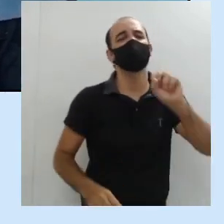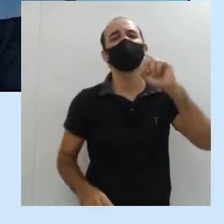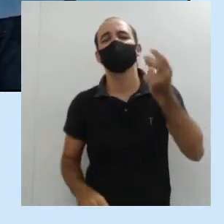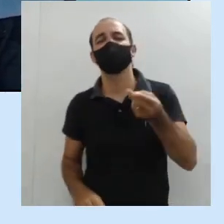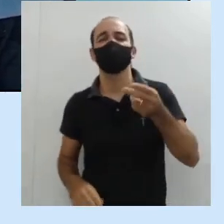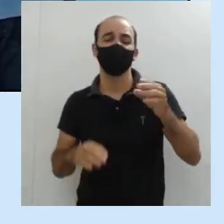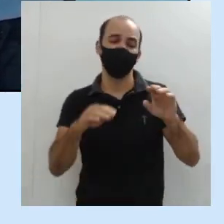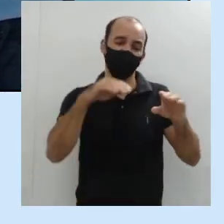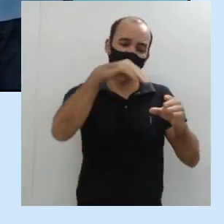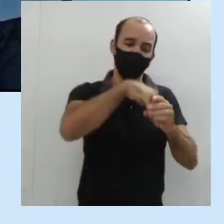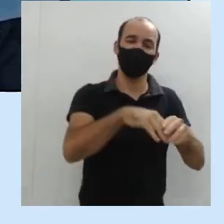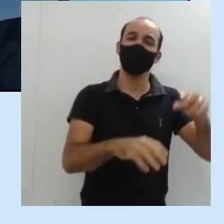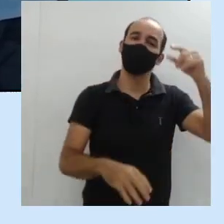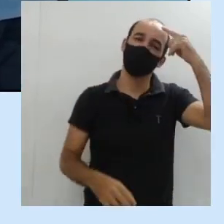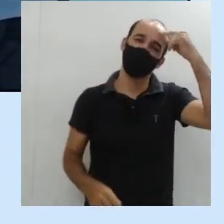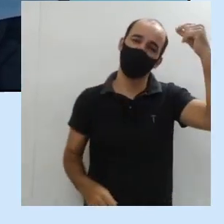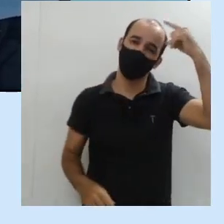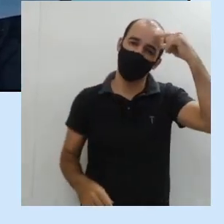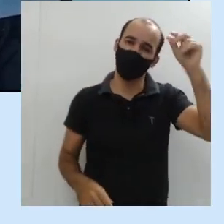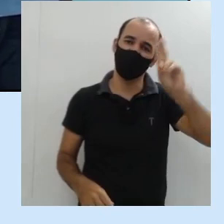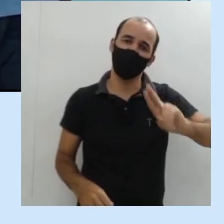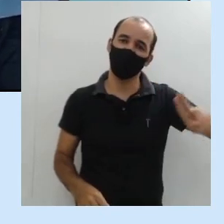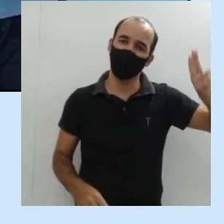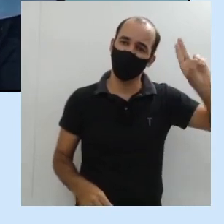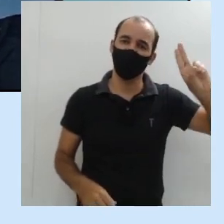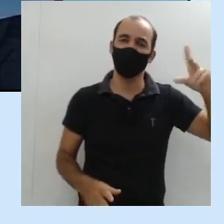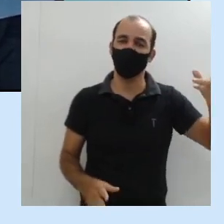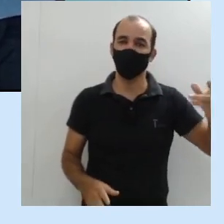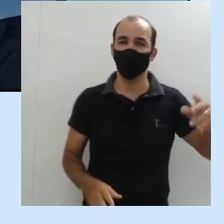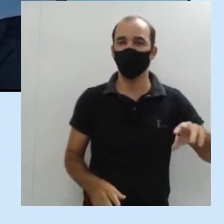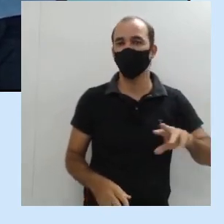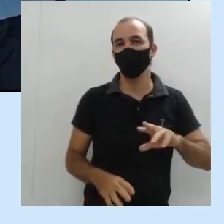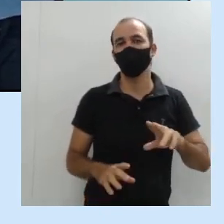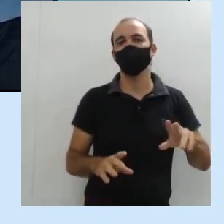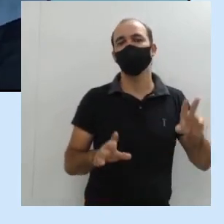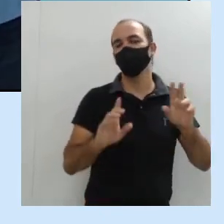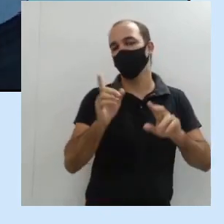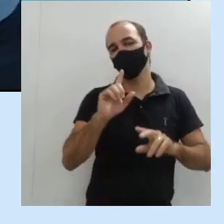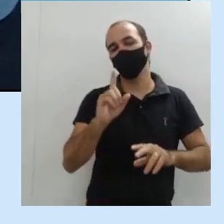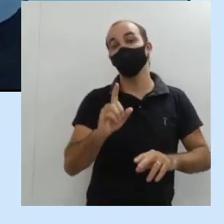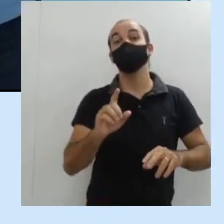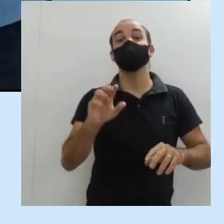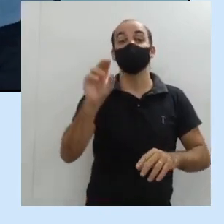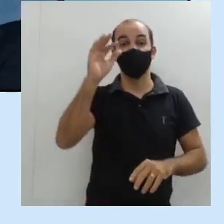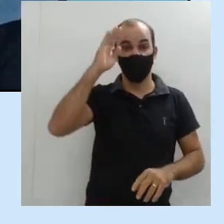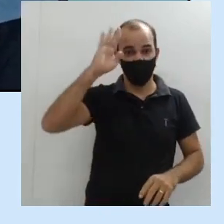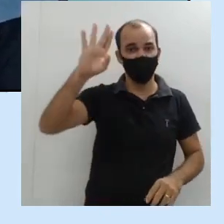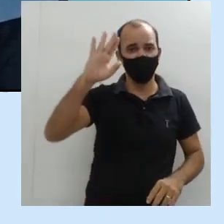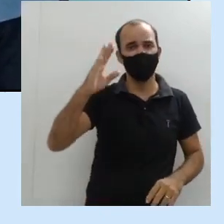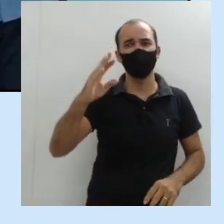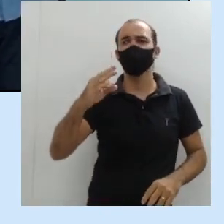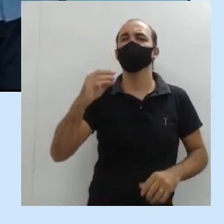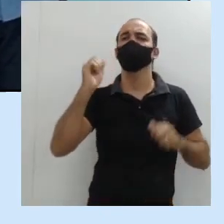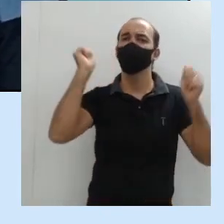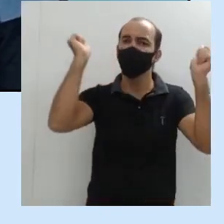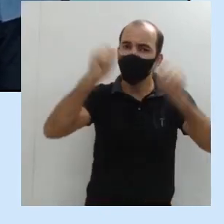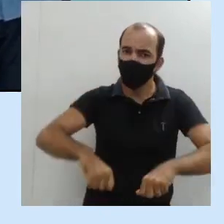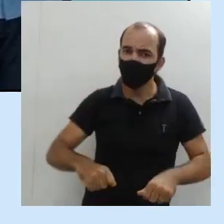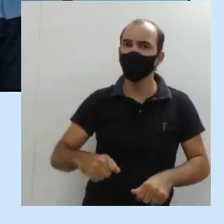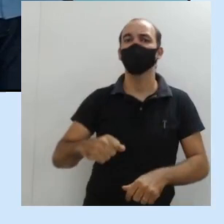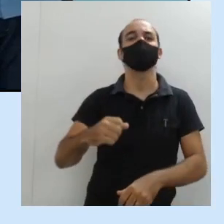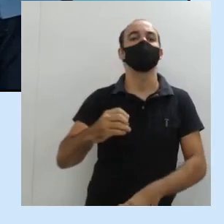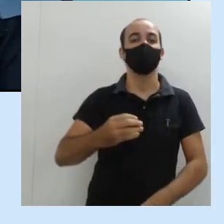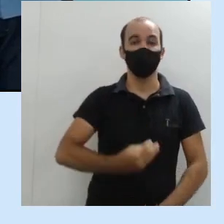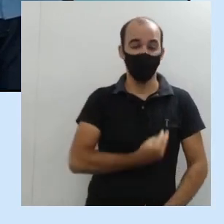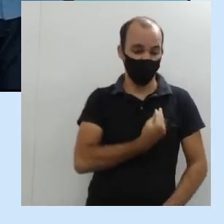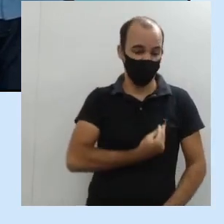alguma. Quando a gente estuda filosofia, você vai descobrir que ela faz parte do nosso cotidiano. Porque, na verdade, os